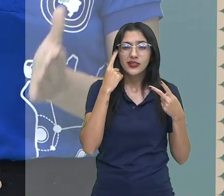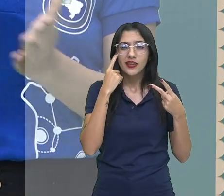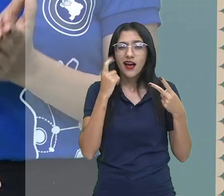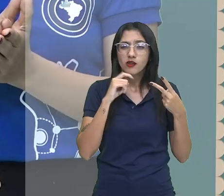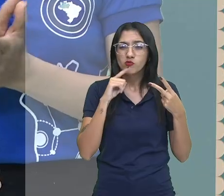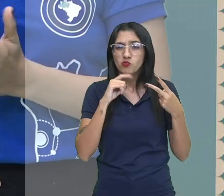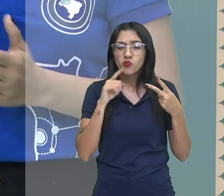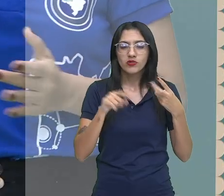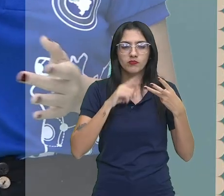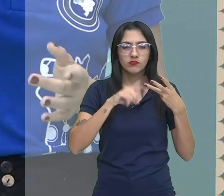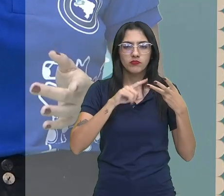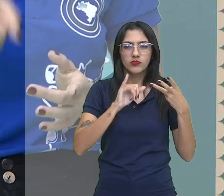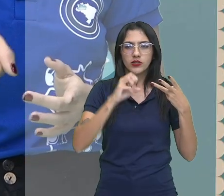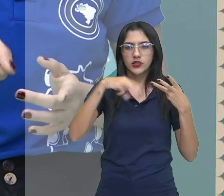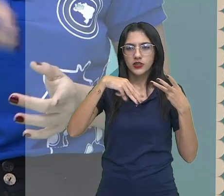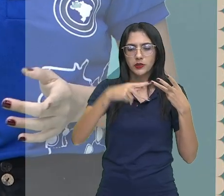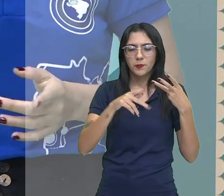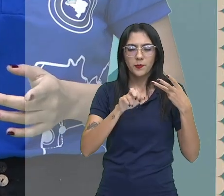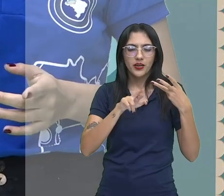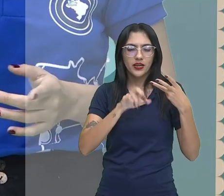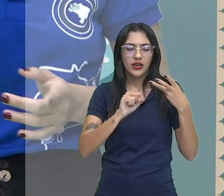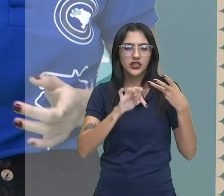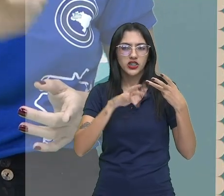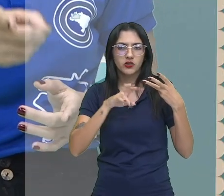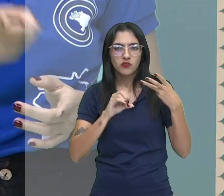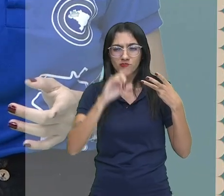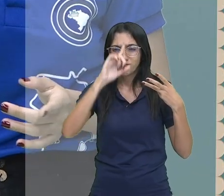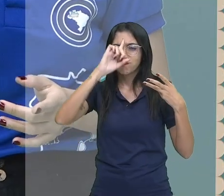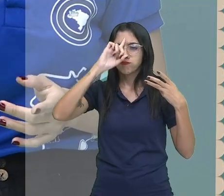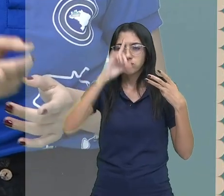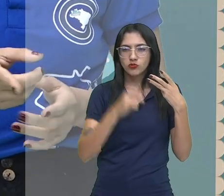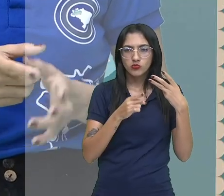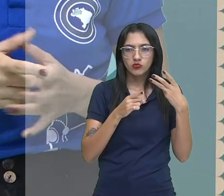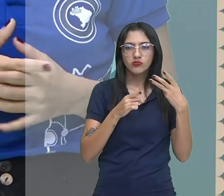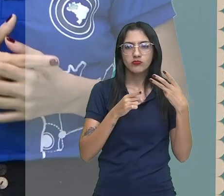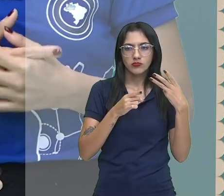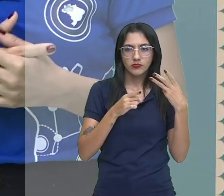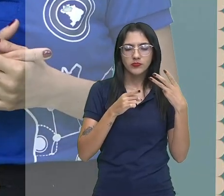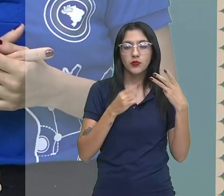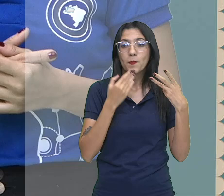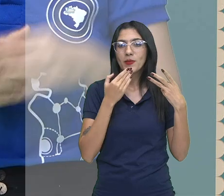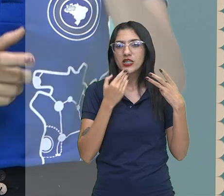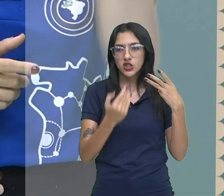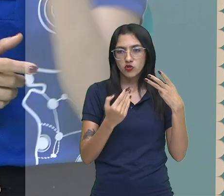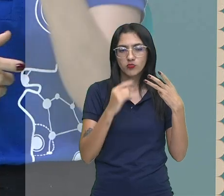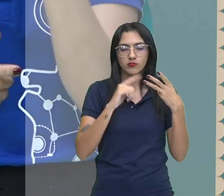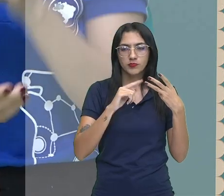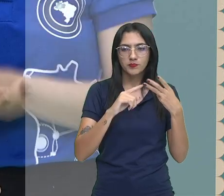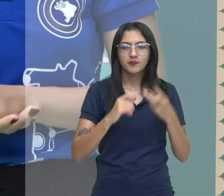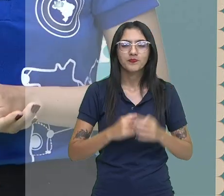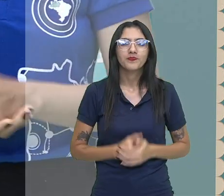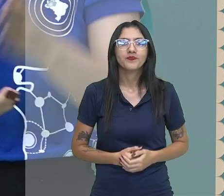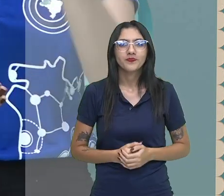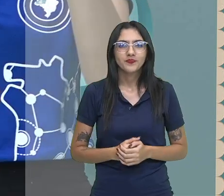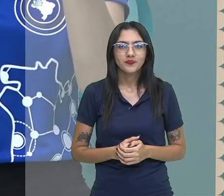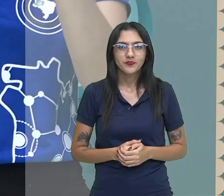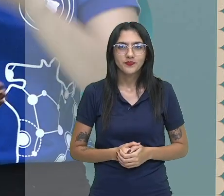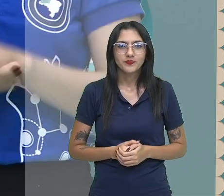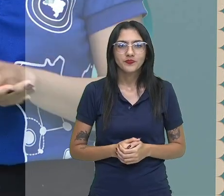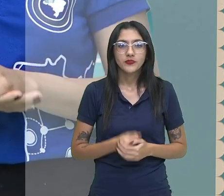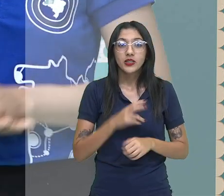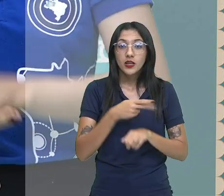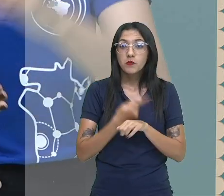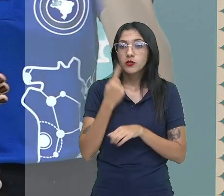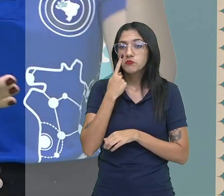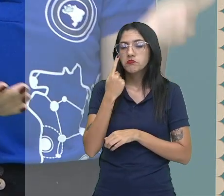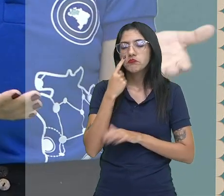ok? E imperativo, ordem, exortação, súplica, pedido, beleza? Depois nós